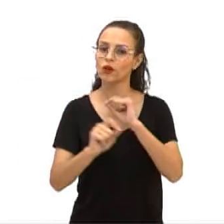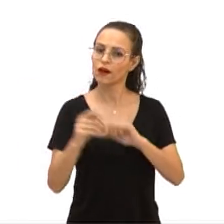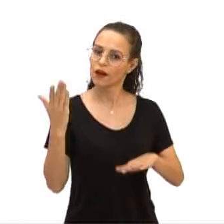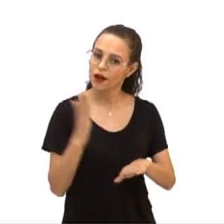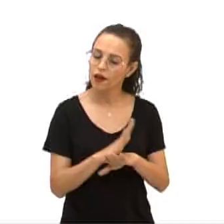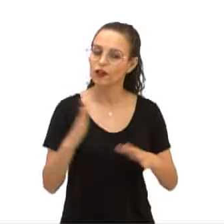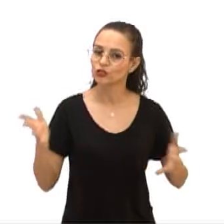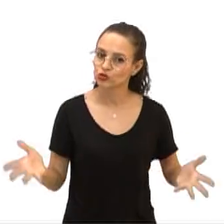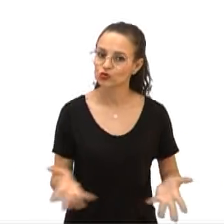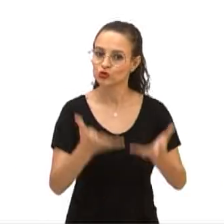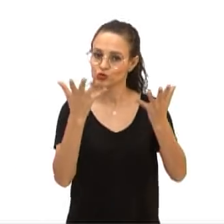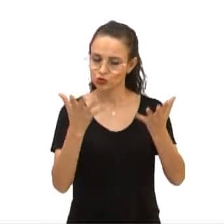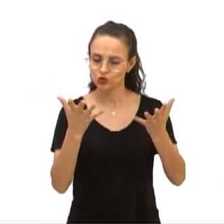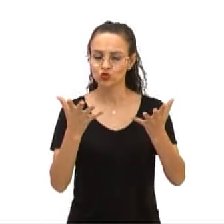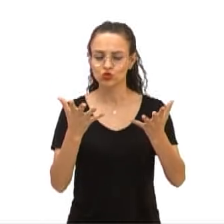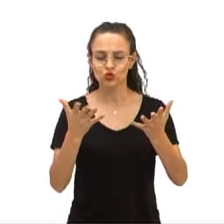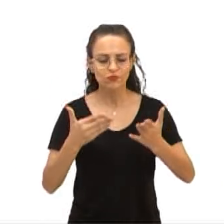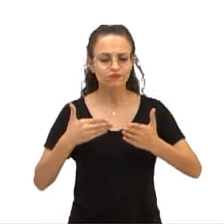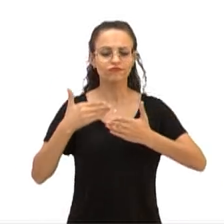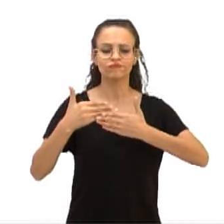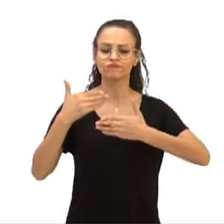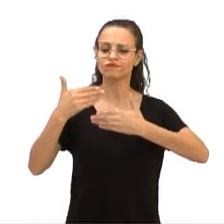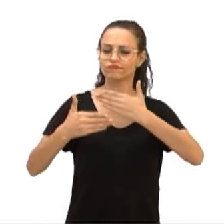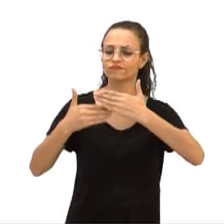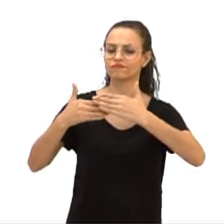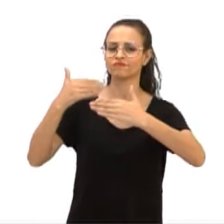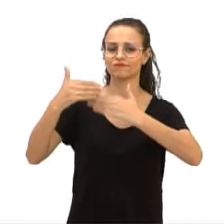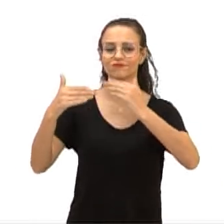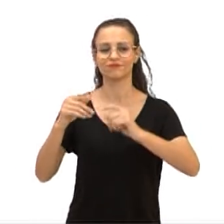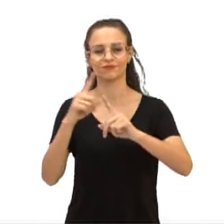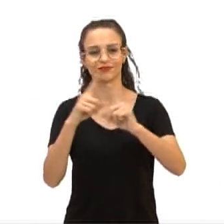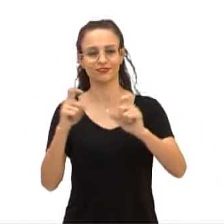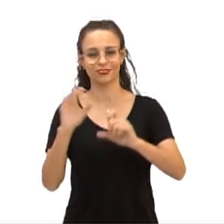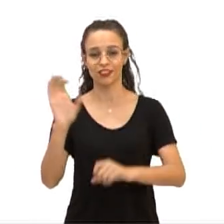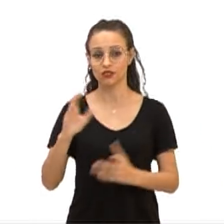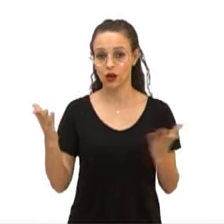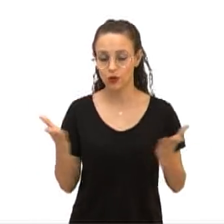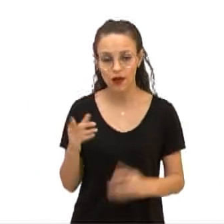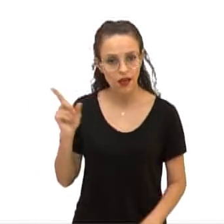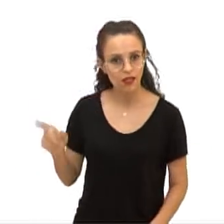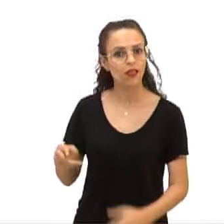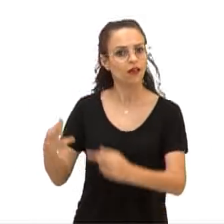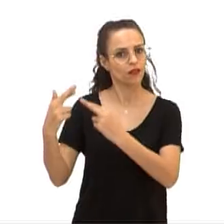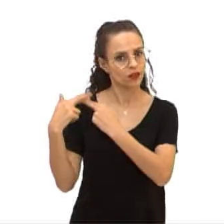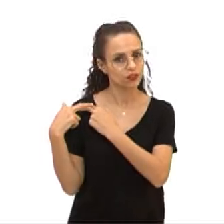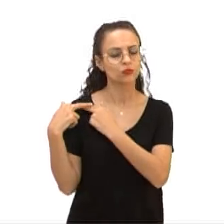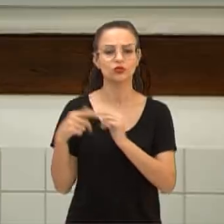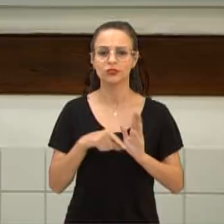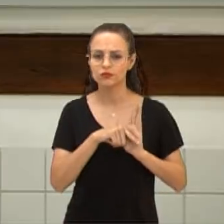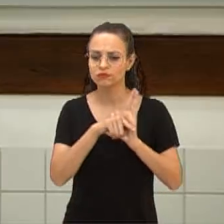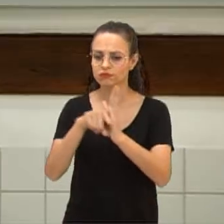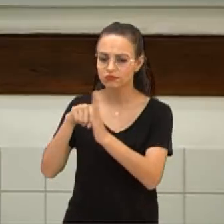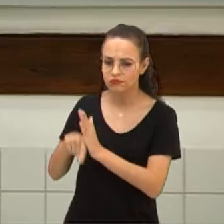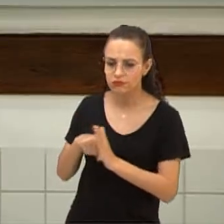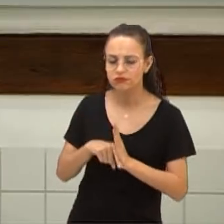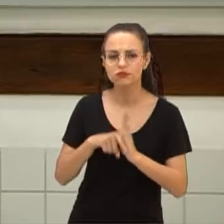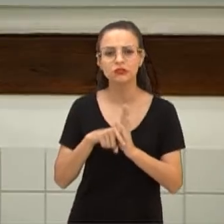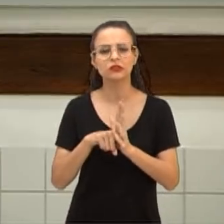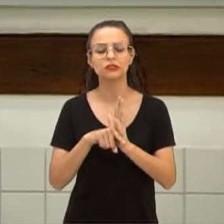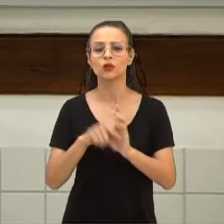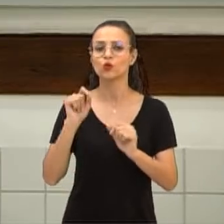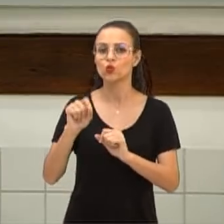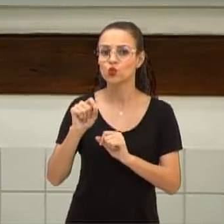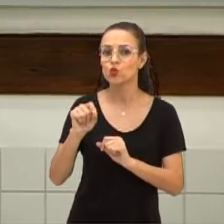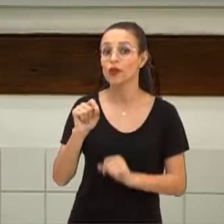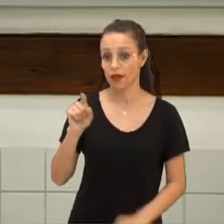ajudou na construção da ciência que nós temos hoje. Foi ela a responsável pelos estudos da tensão superficial. Morava